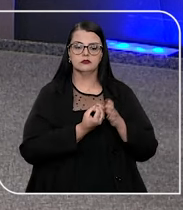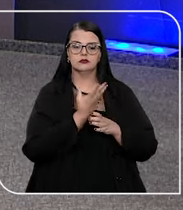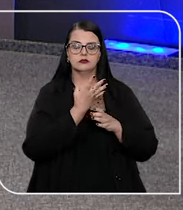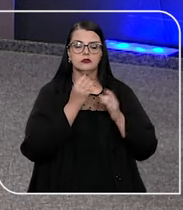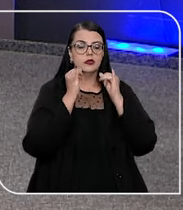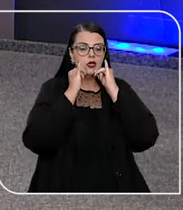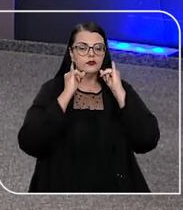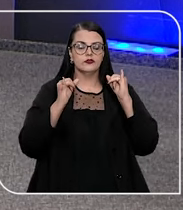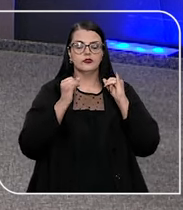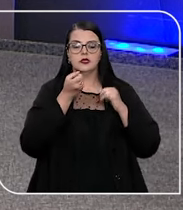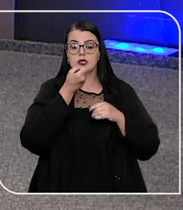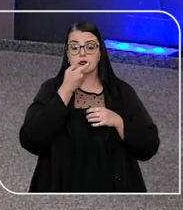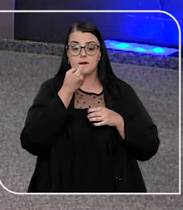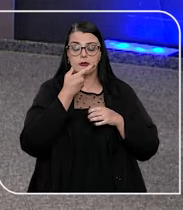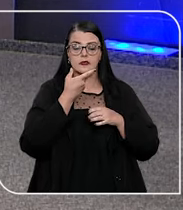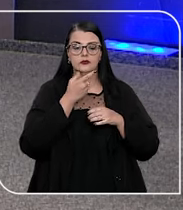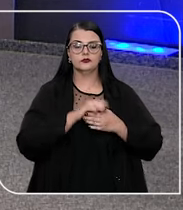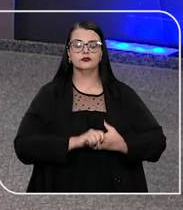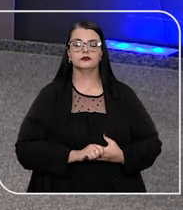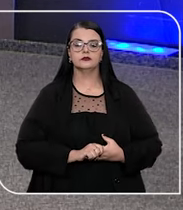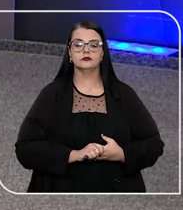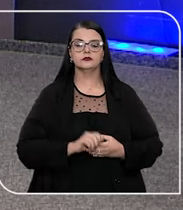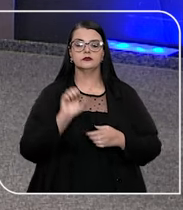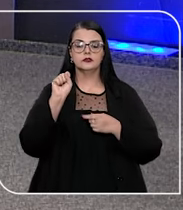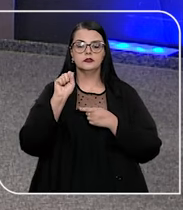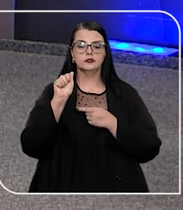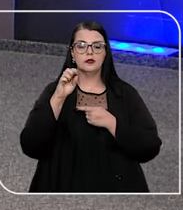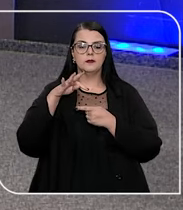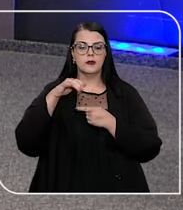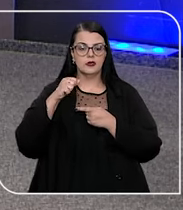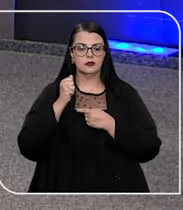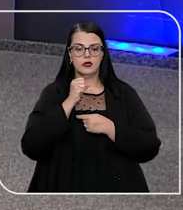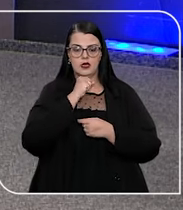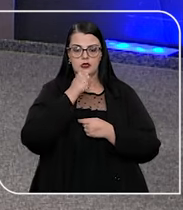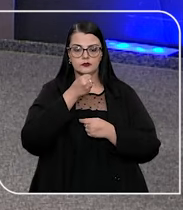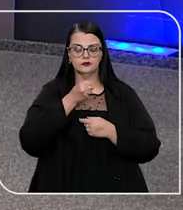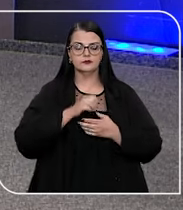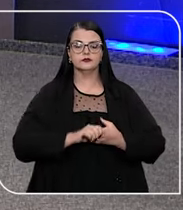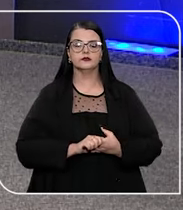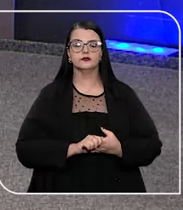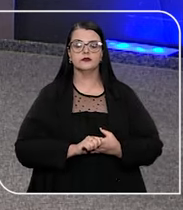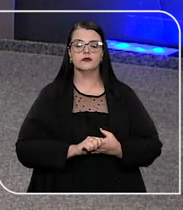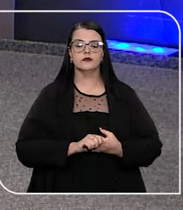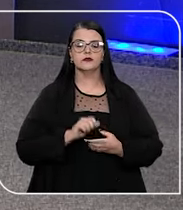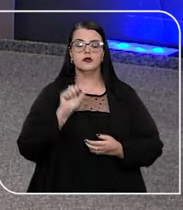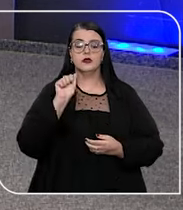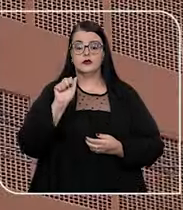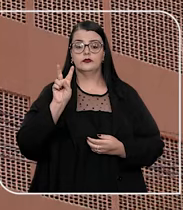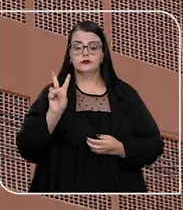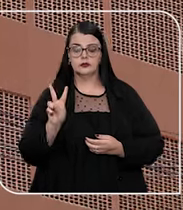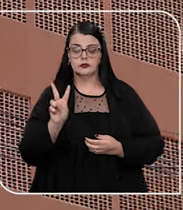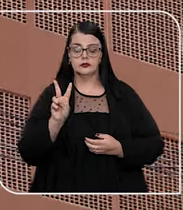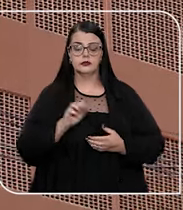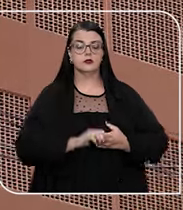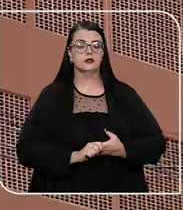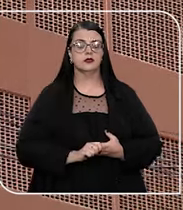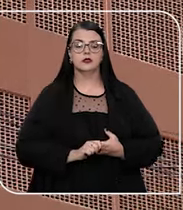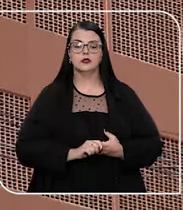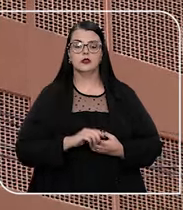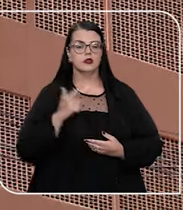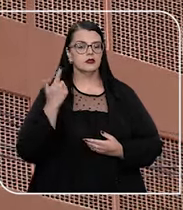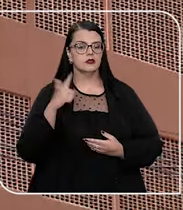regras sobre propaganda de remédios repórter Samanta Pessanha a Agência Nacional de Vigilância Sanitária